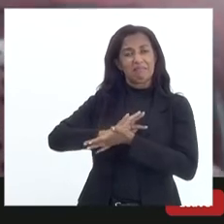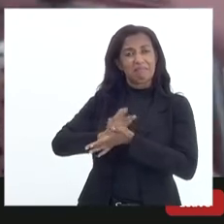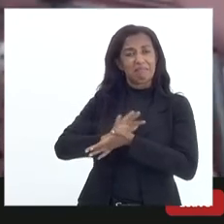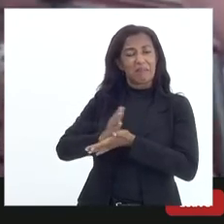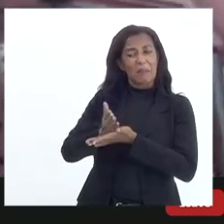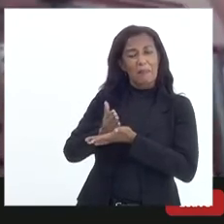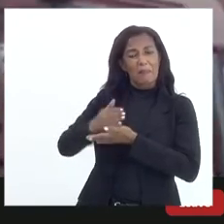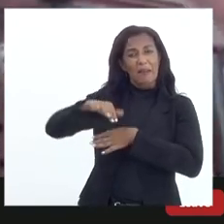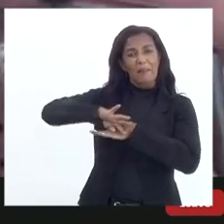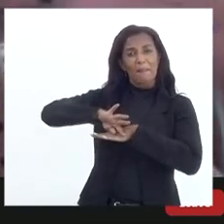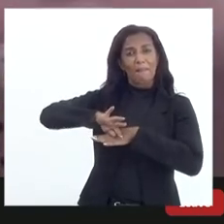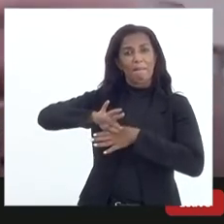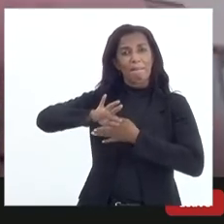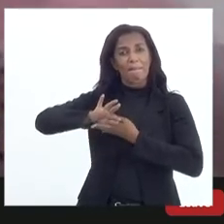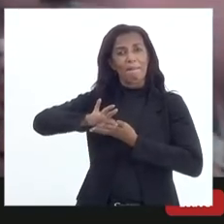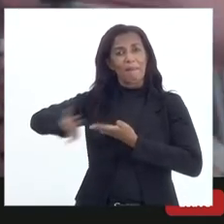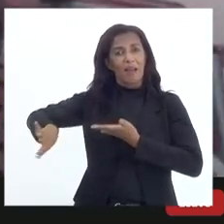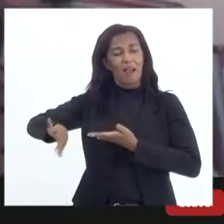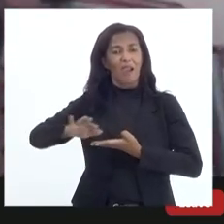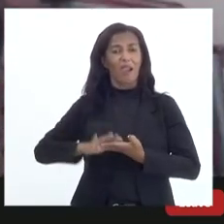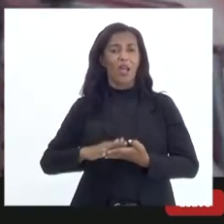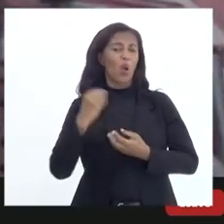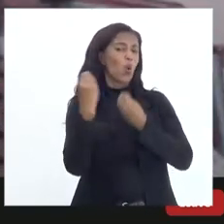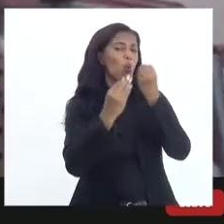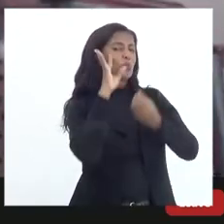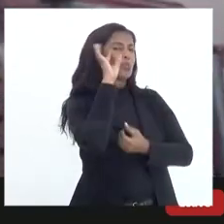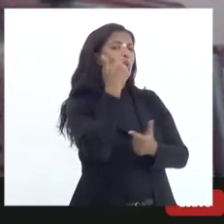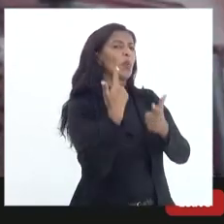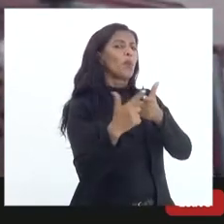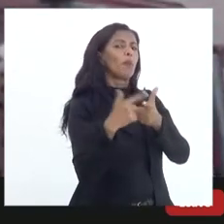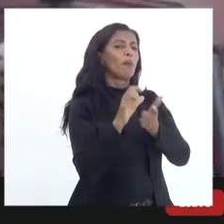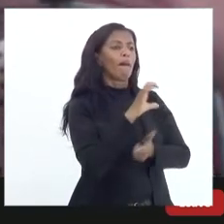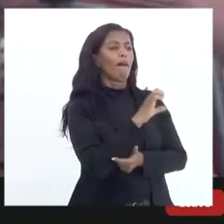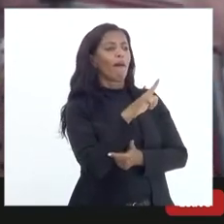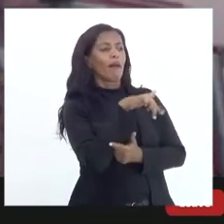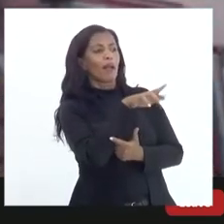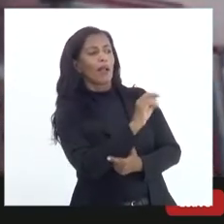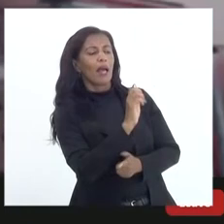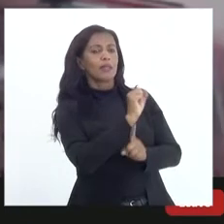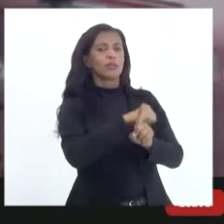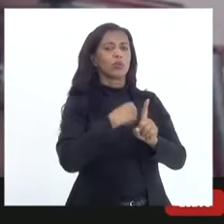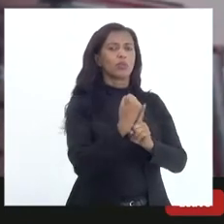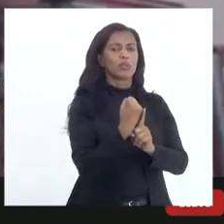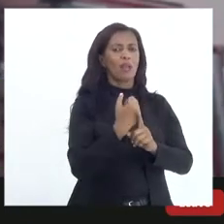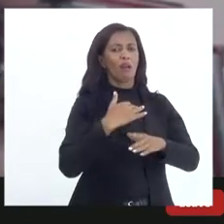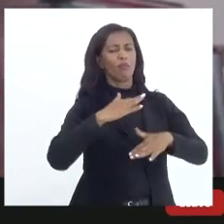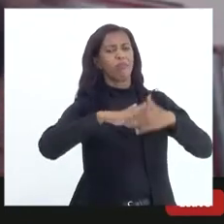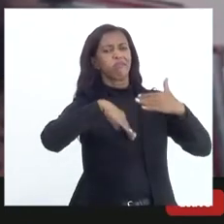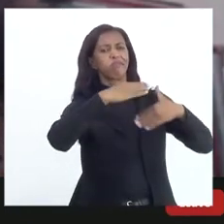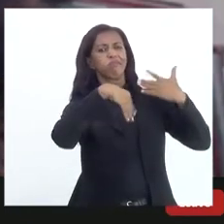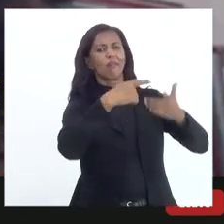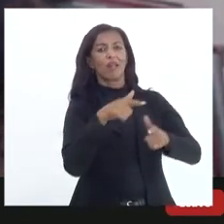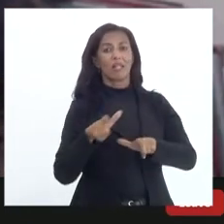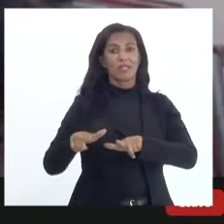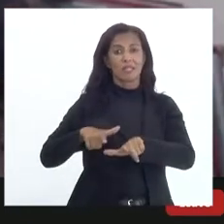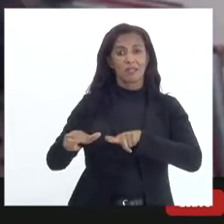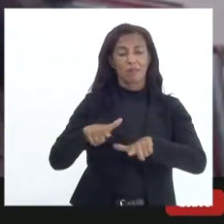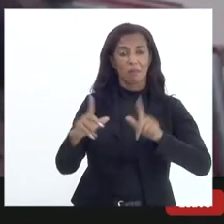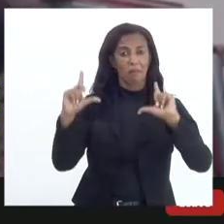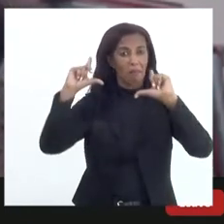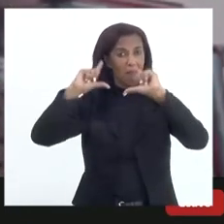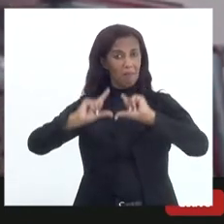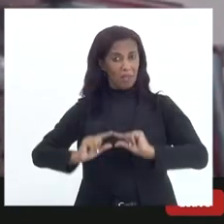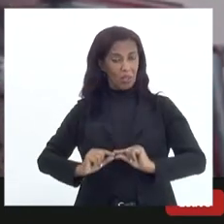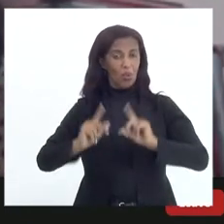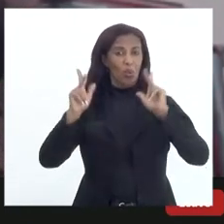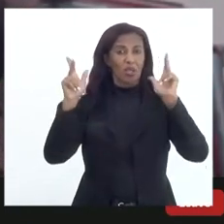quando solucionássemos os problemas das classes sociais com a grande revolução, esse problema menor, assim como a